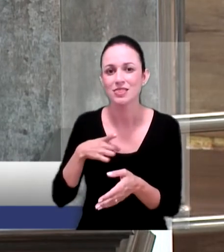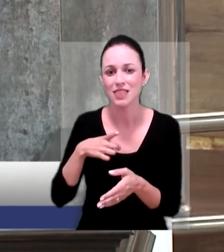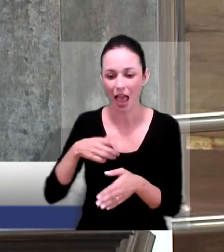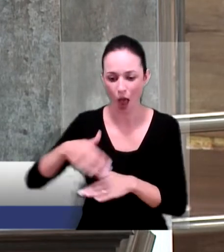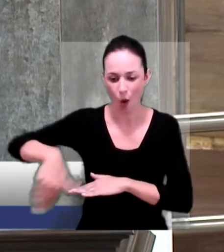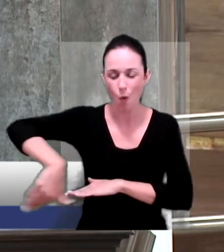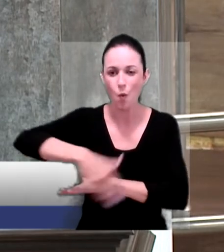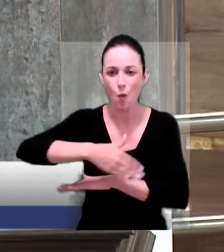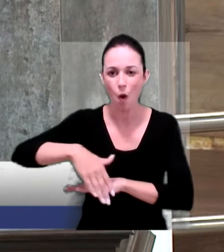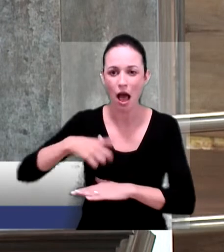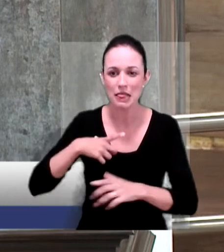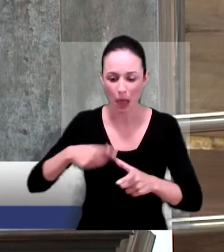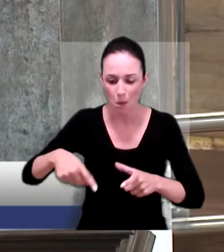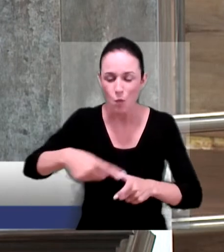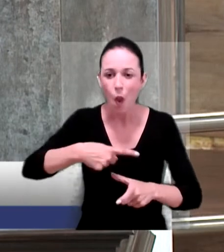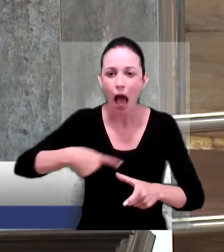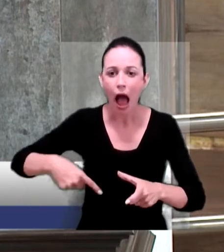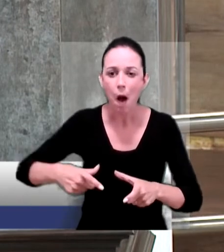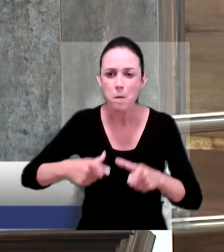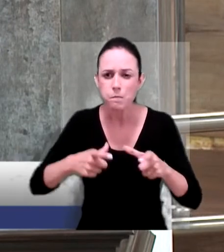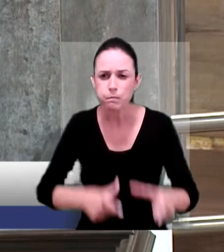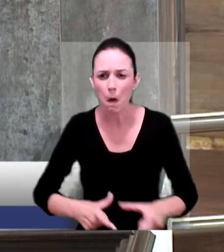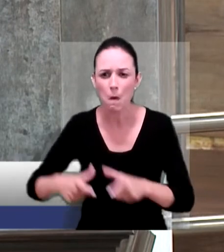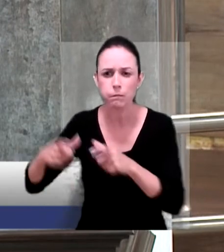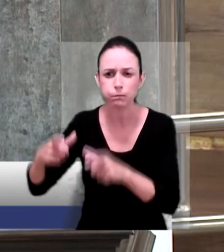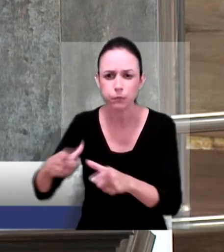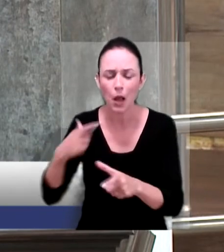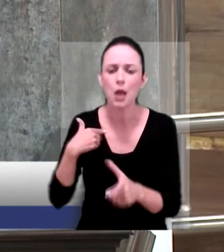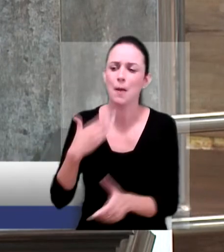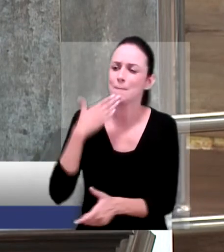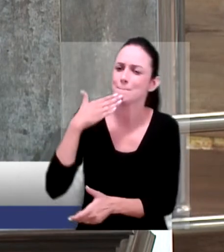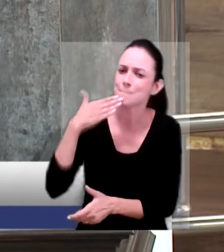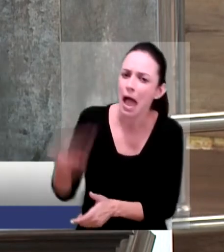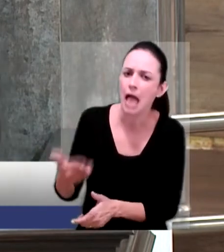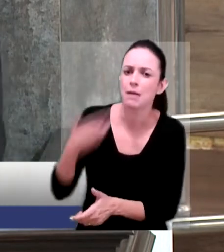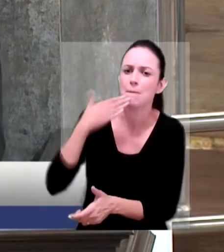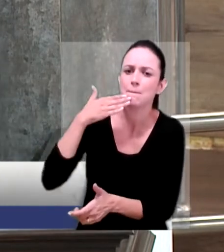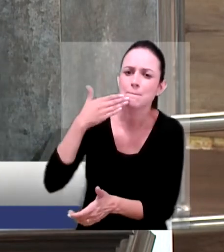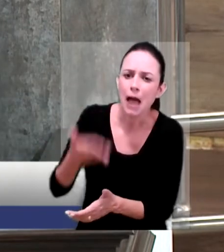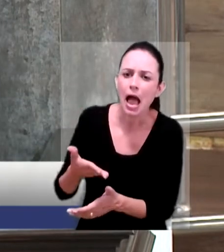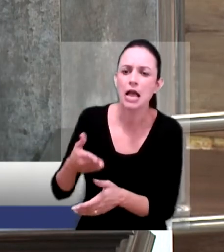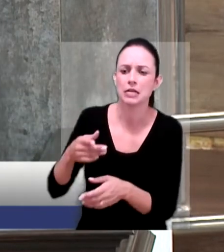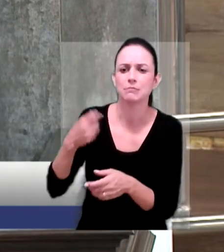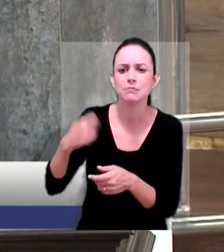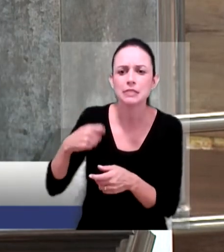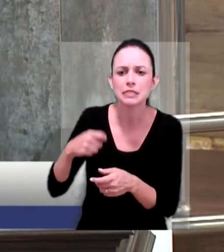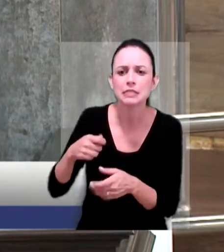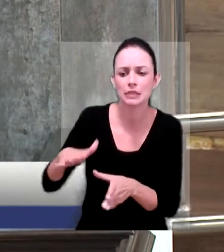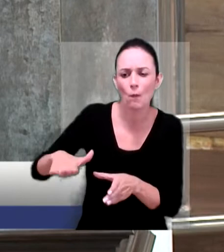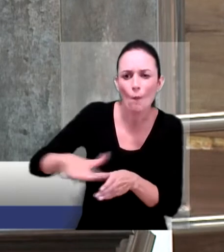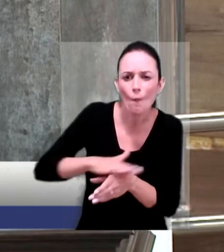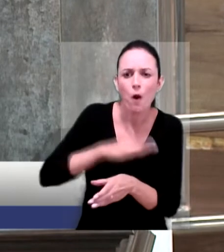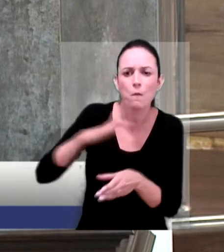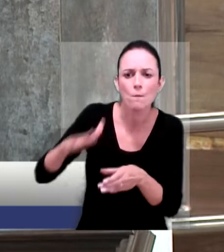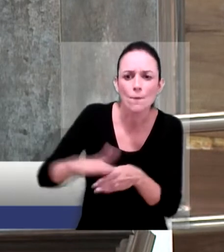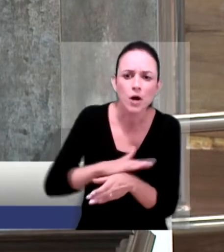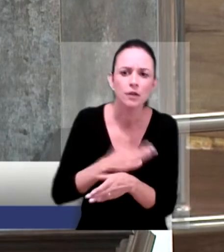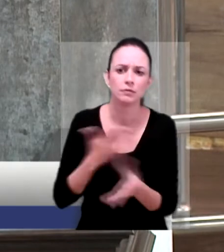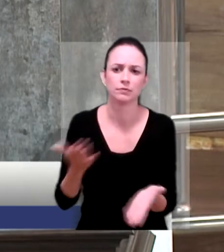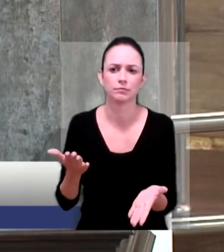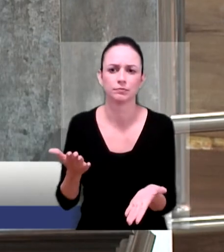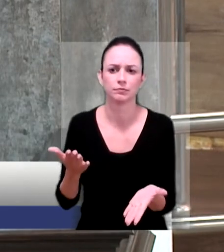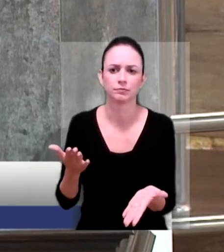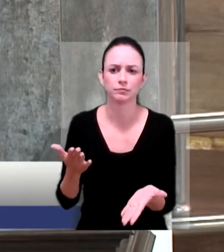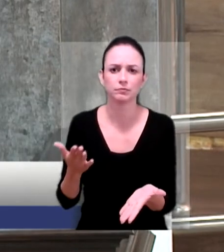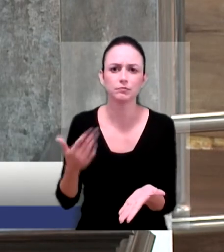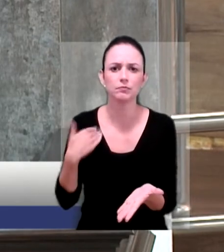8 anos batendo e pedindo para que fossem consertadas. E eu fui pedir voto para minha amiga, naquele quarteirão,